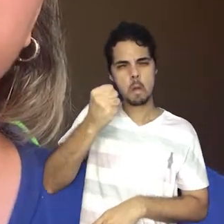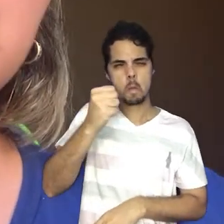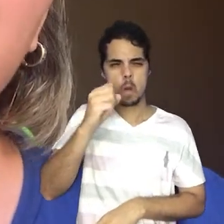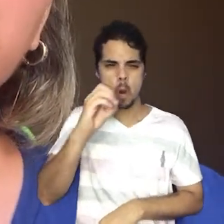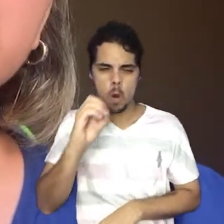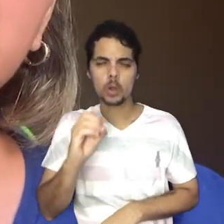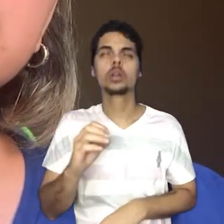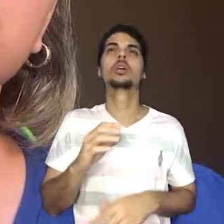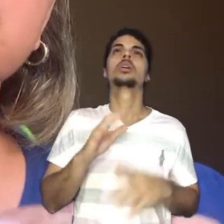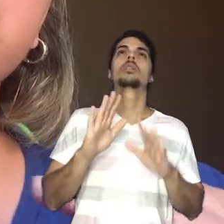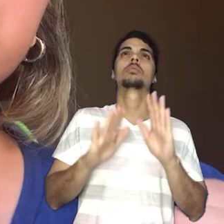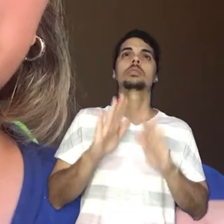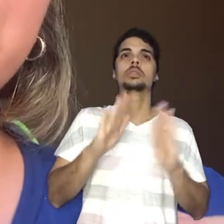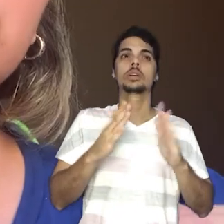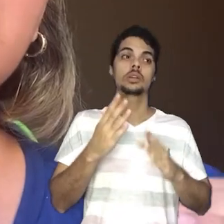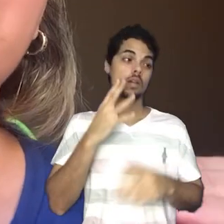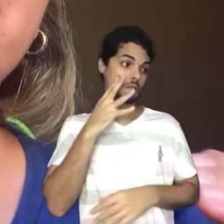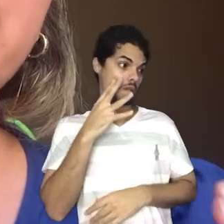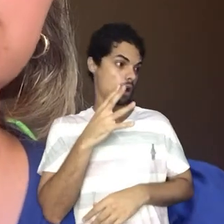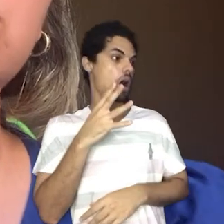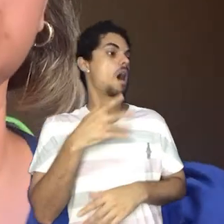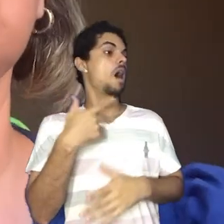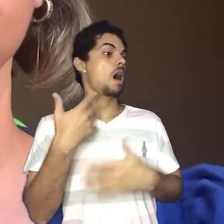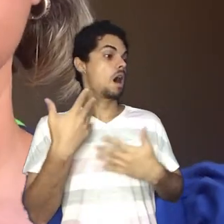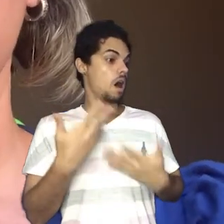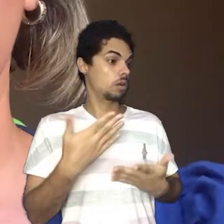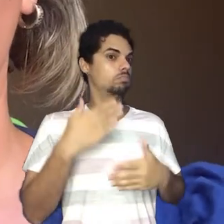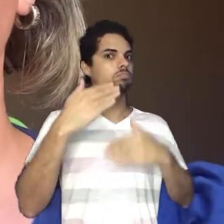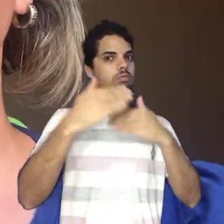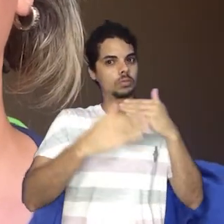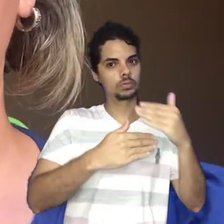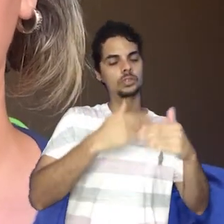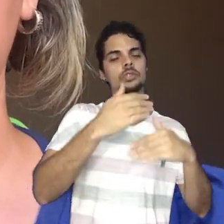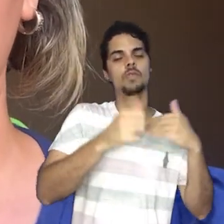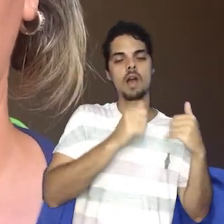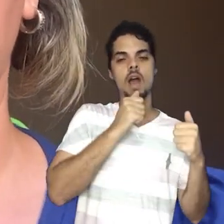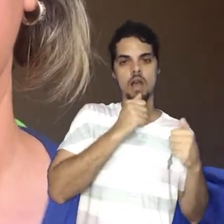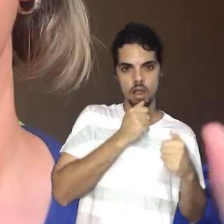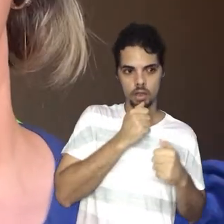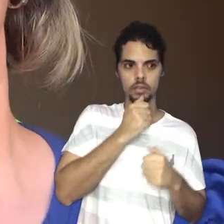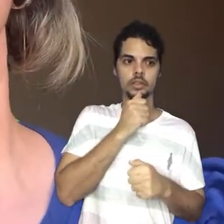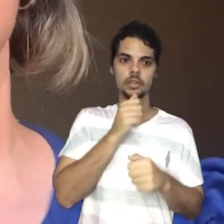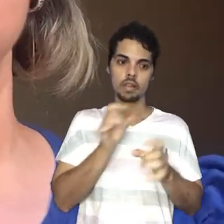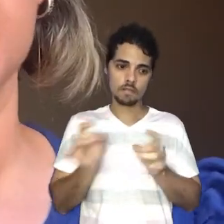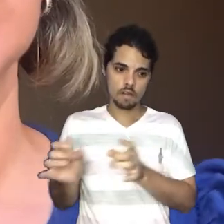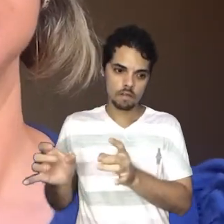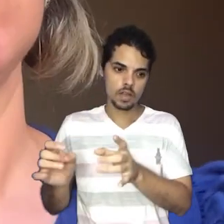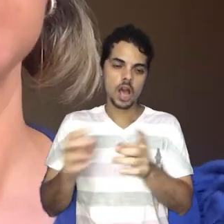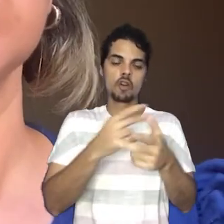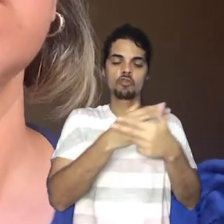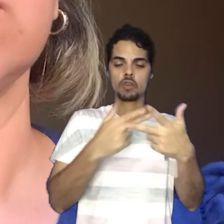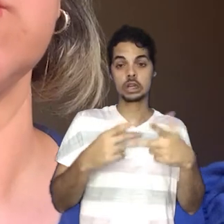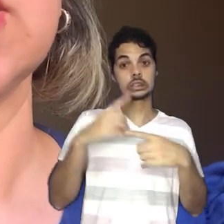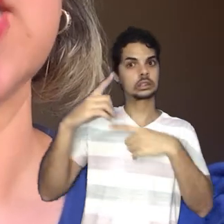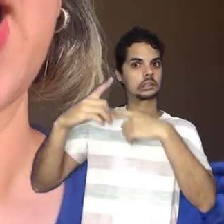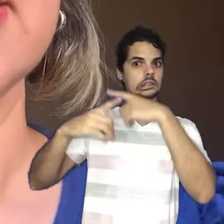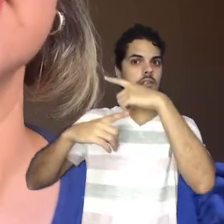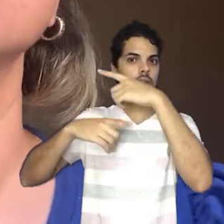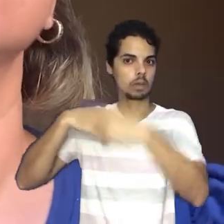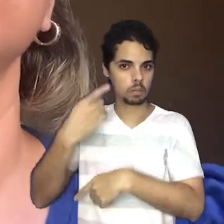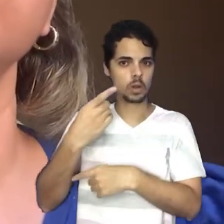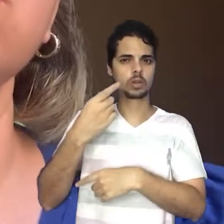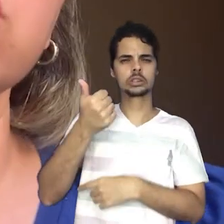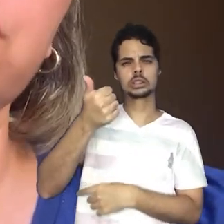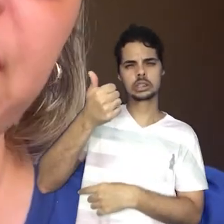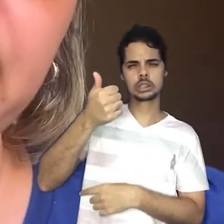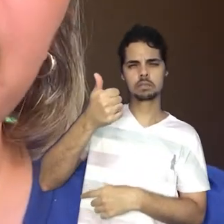pacto colonial e à exclusividade mercantil com a metrópole. Depois, em